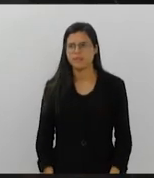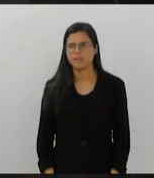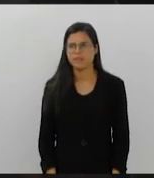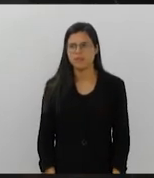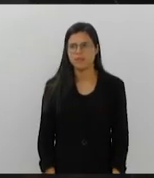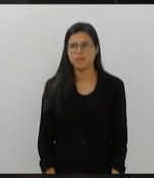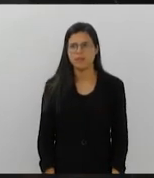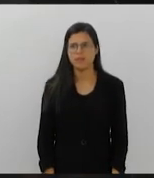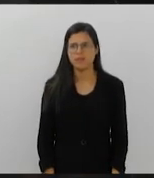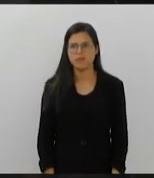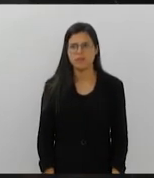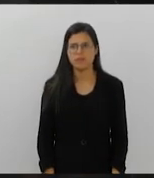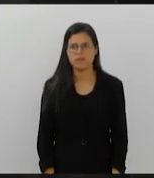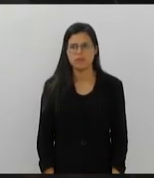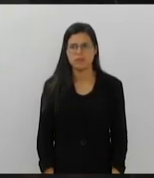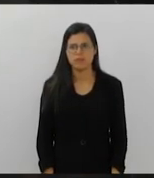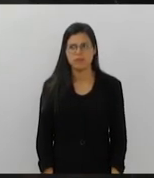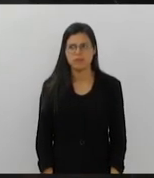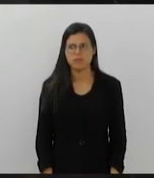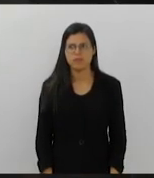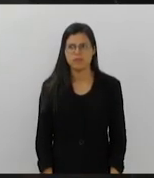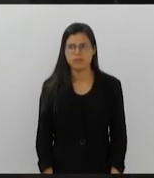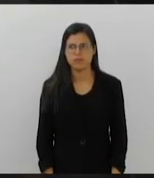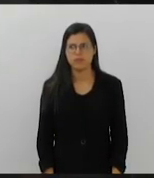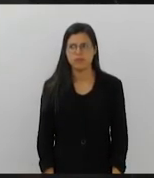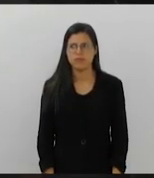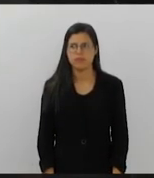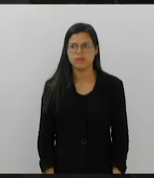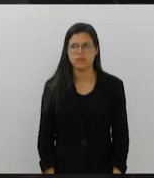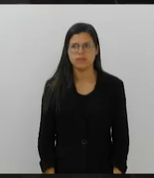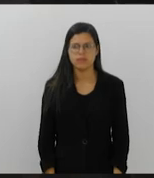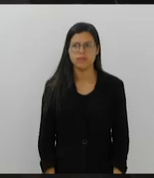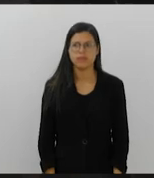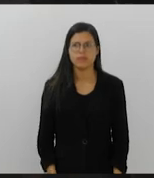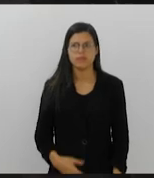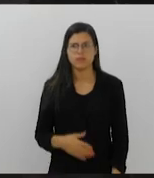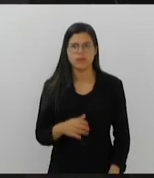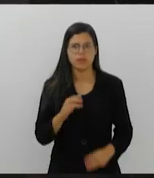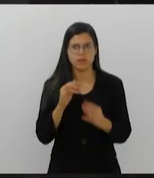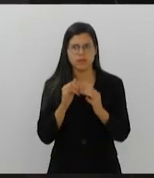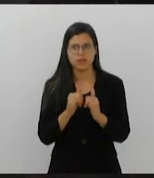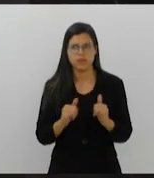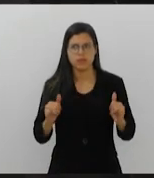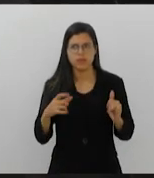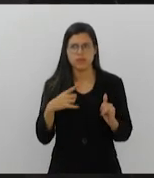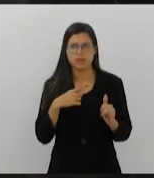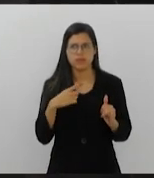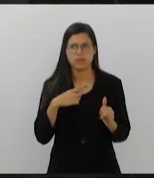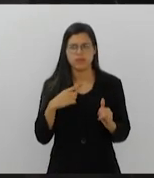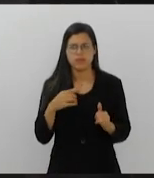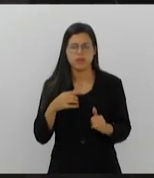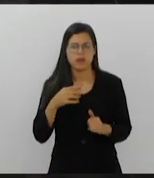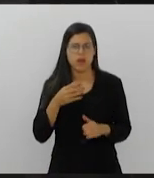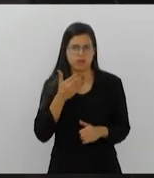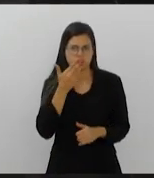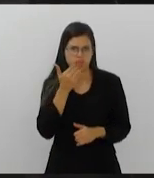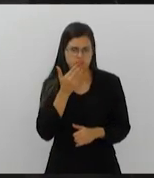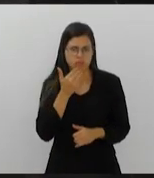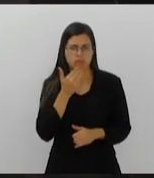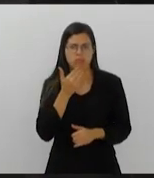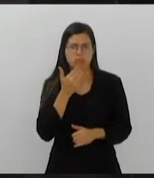Não esquecendo de informar que será oferecido um coquetel